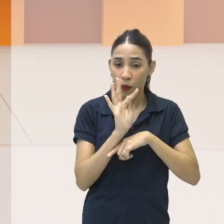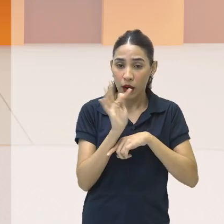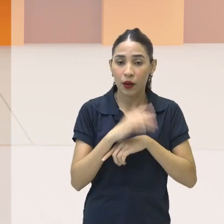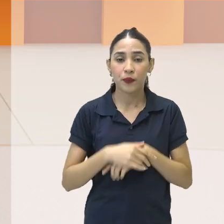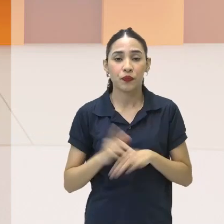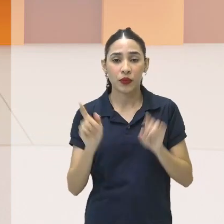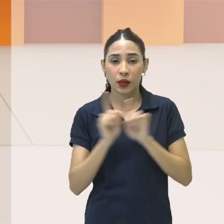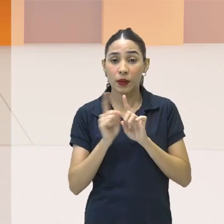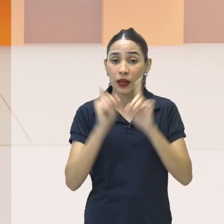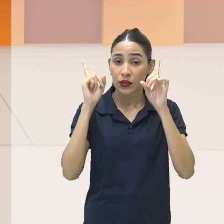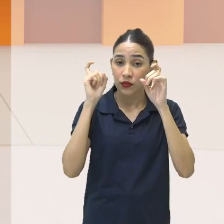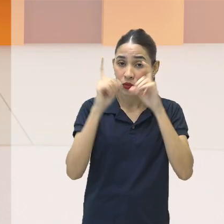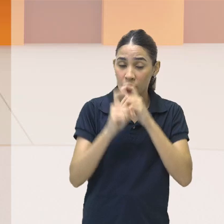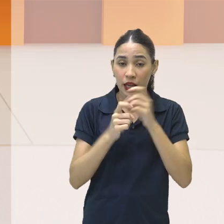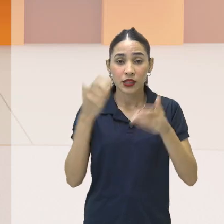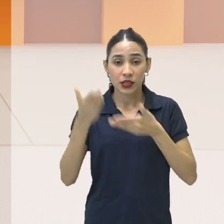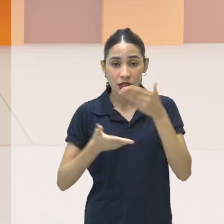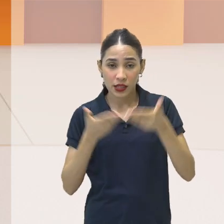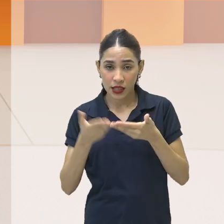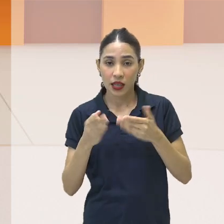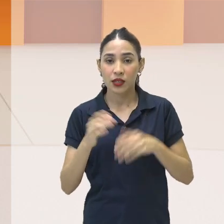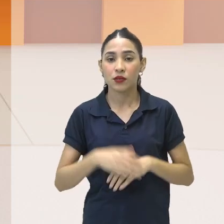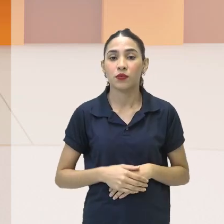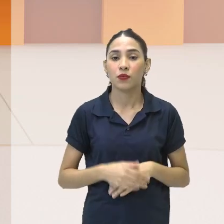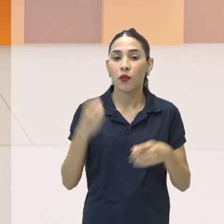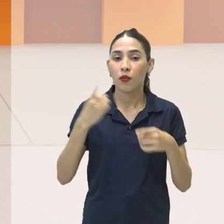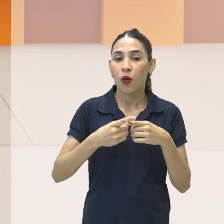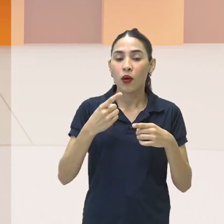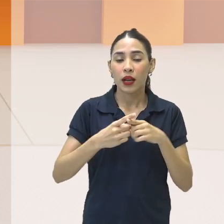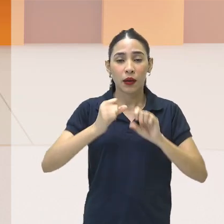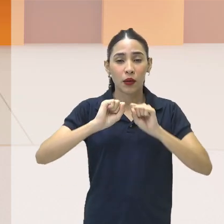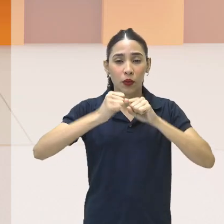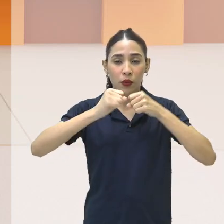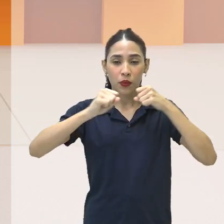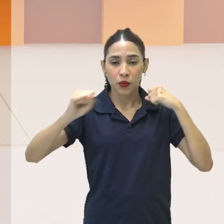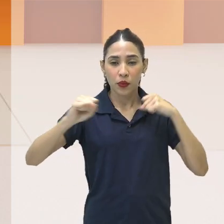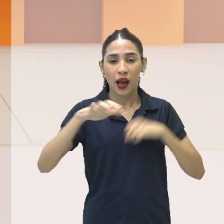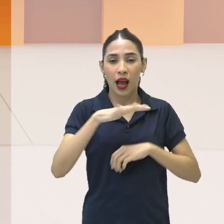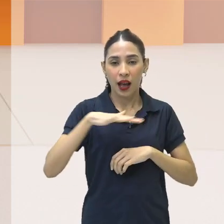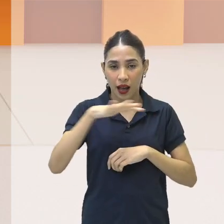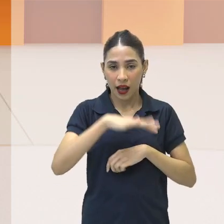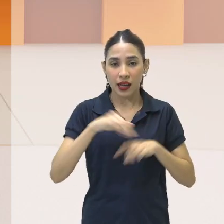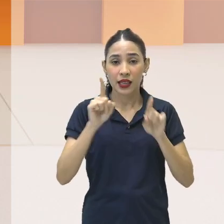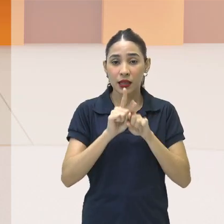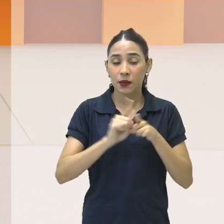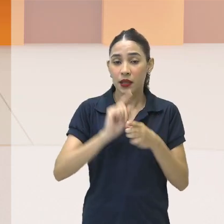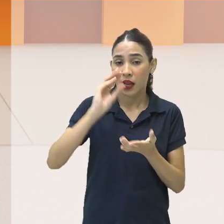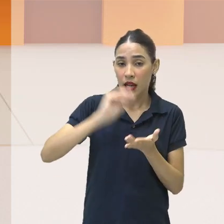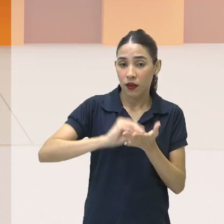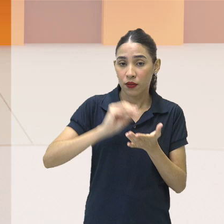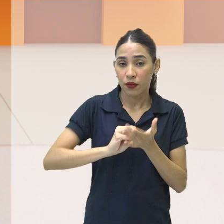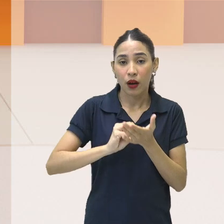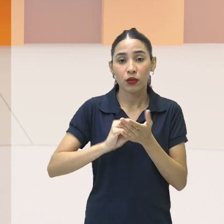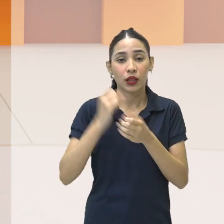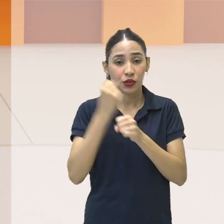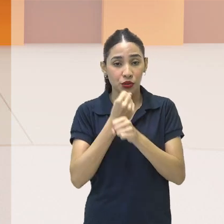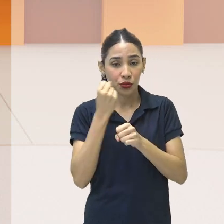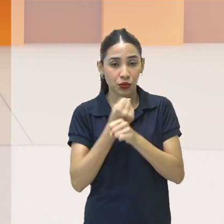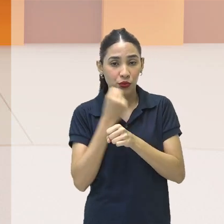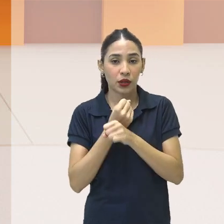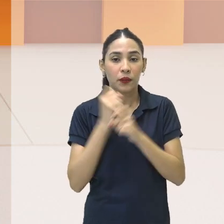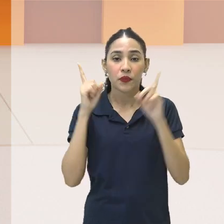de acesso também é uma questão, por conta da vastidão da região e a falta de infraestrutura, o